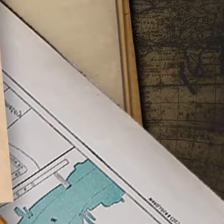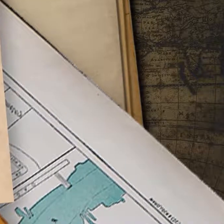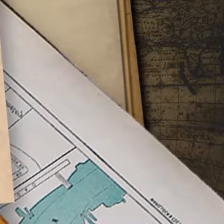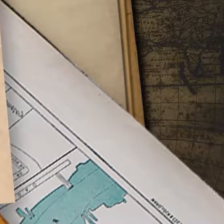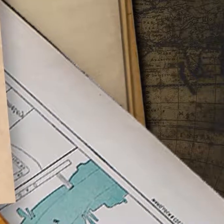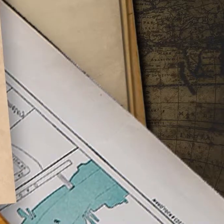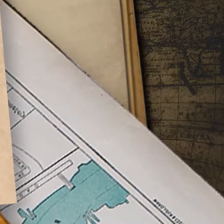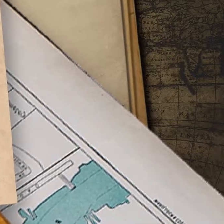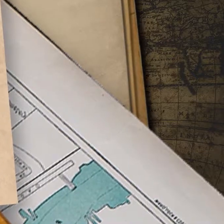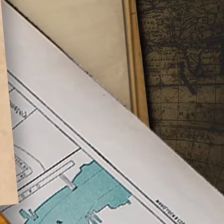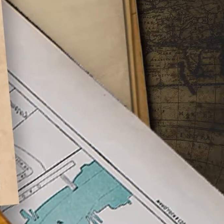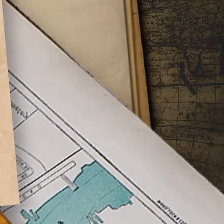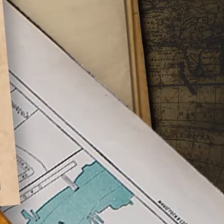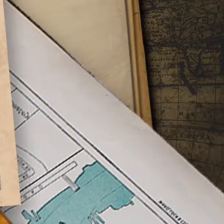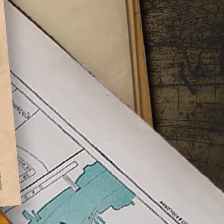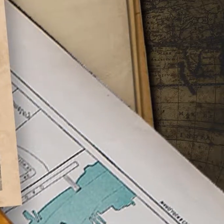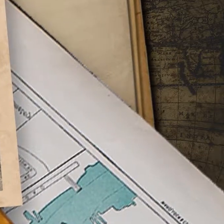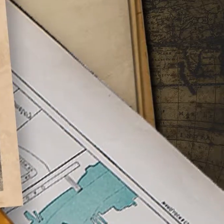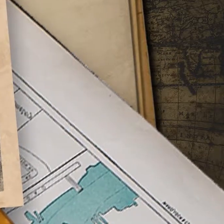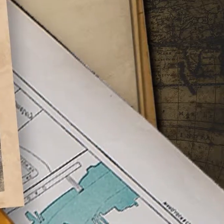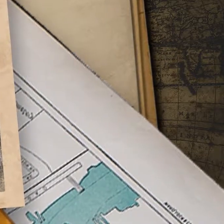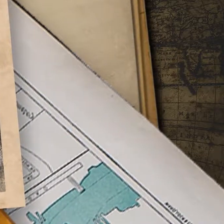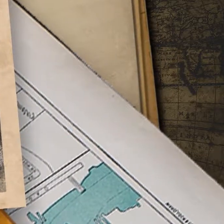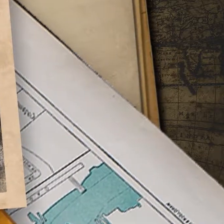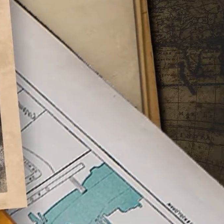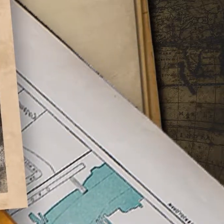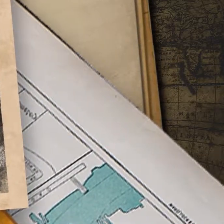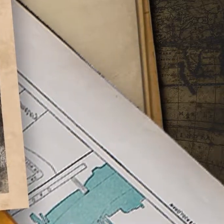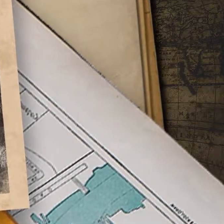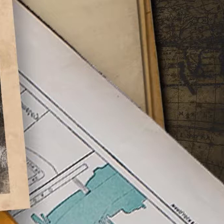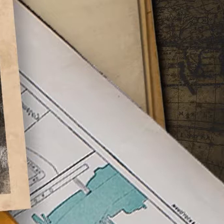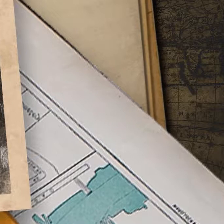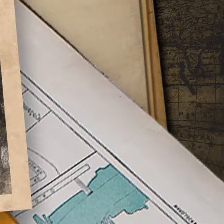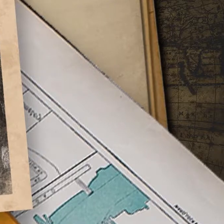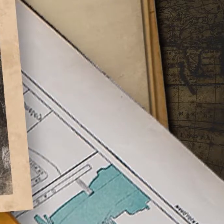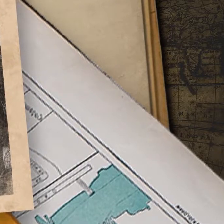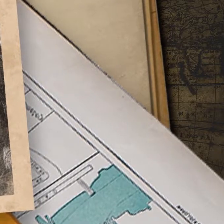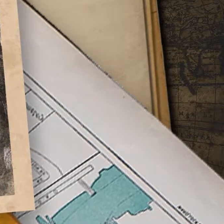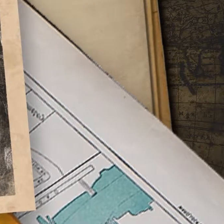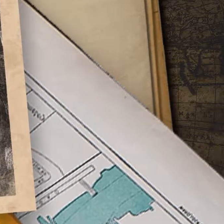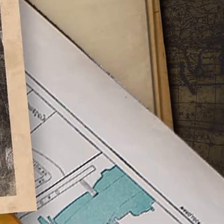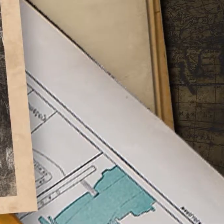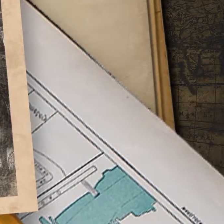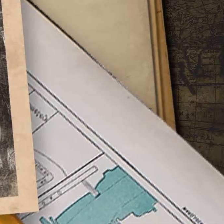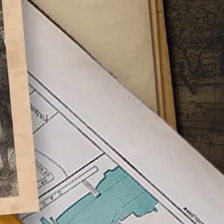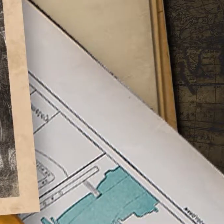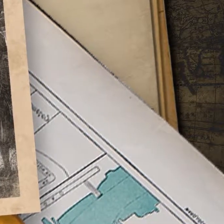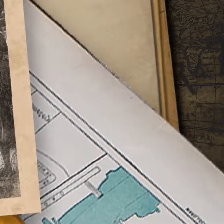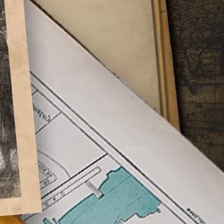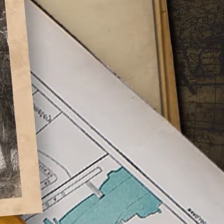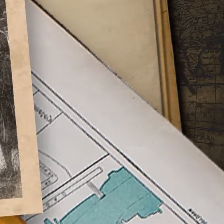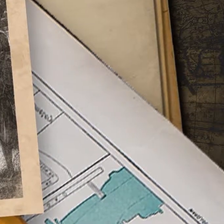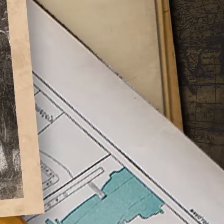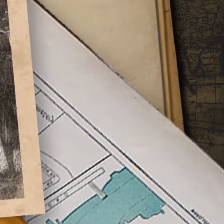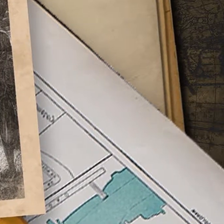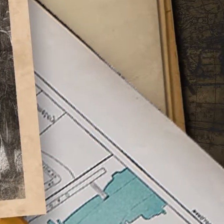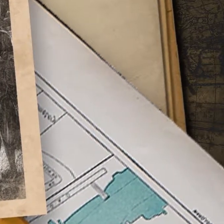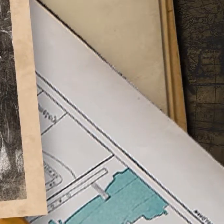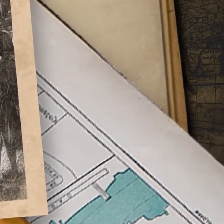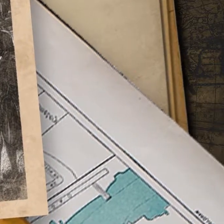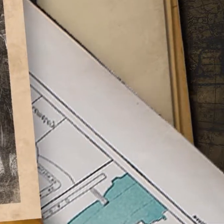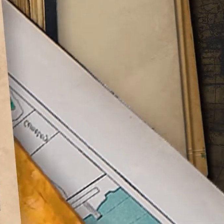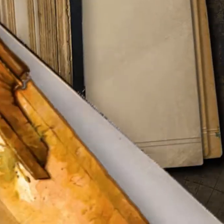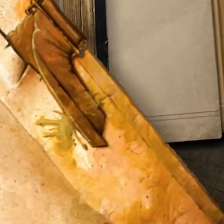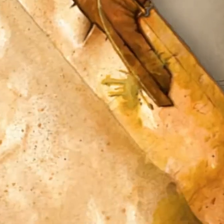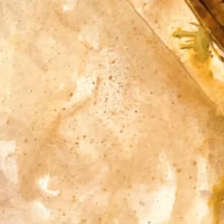está descalça, veste uma saia longa e uma blusa curta que deixa a barriga de fora, usa colar e grandes brincos.